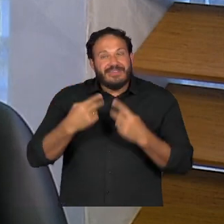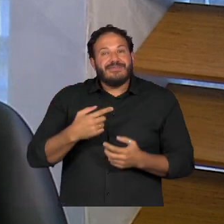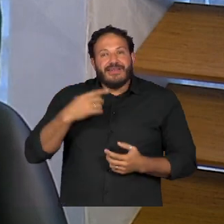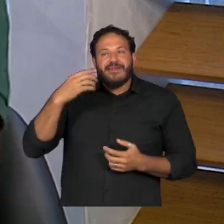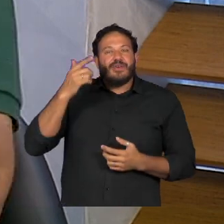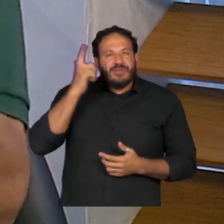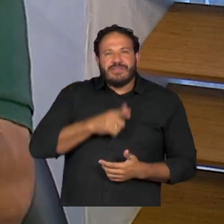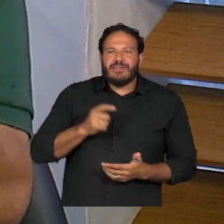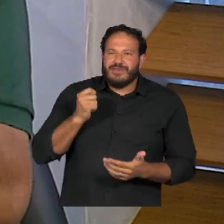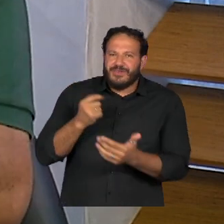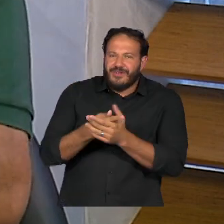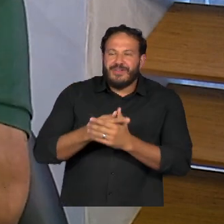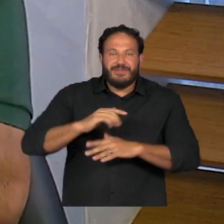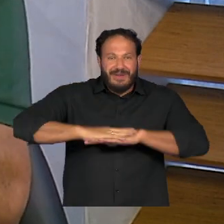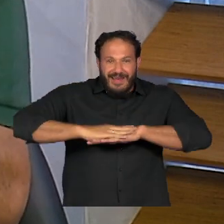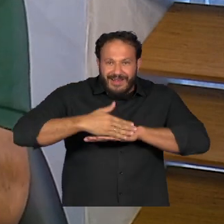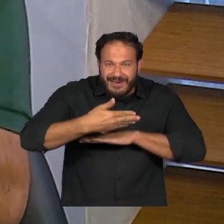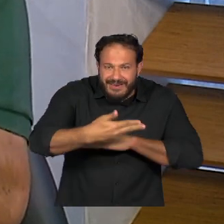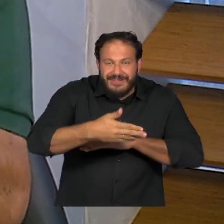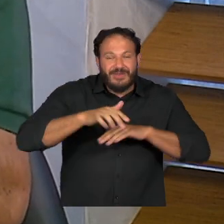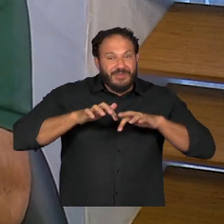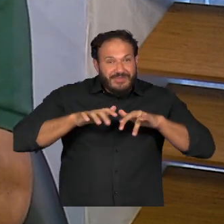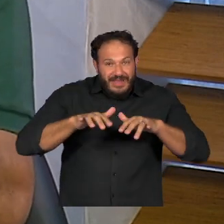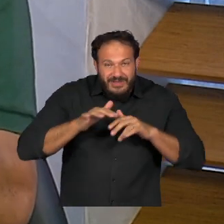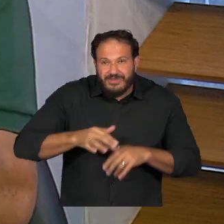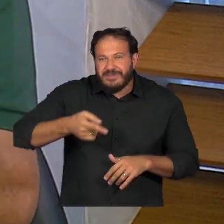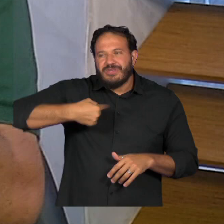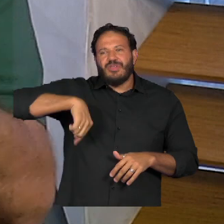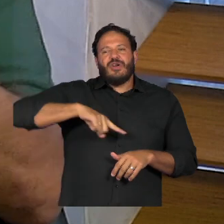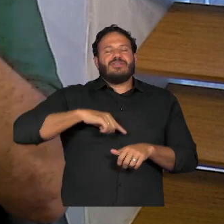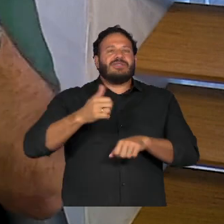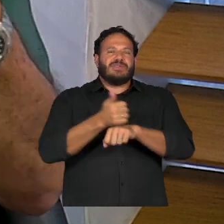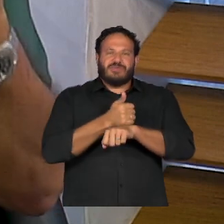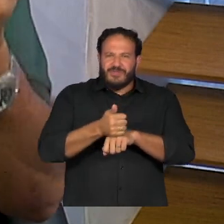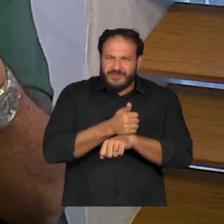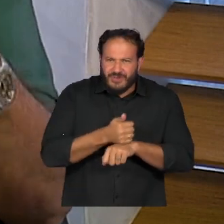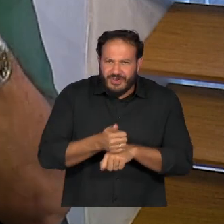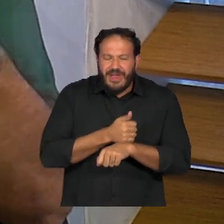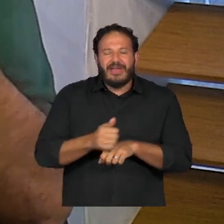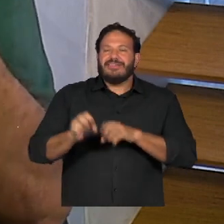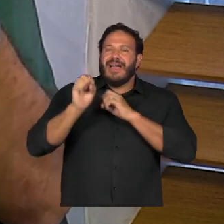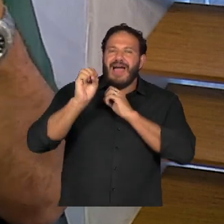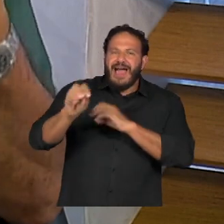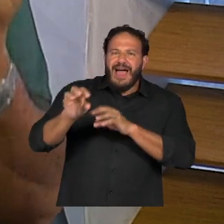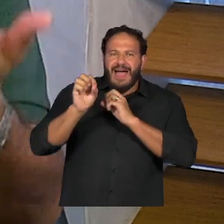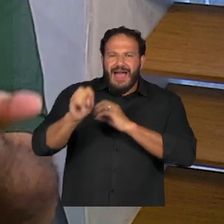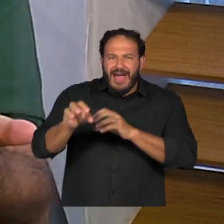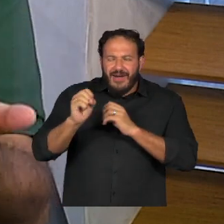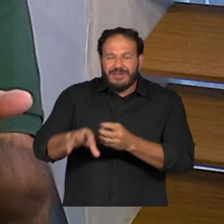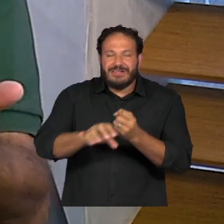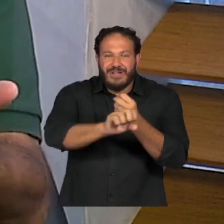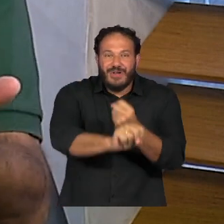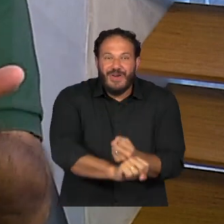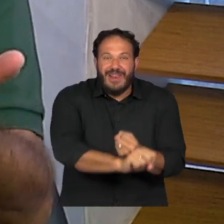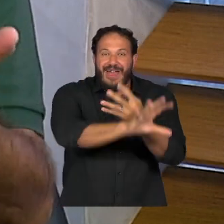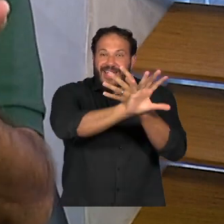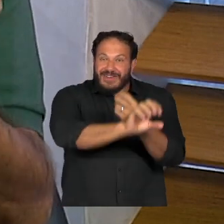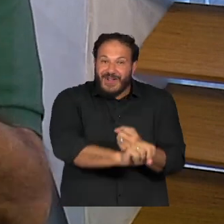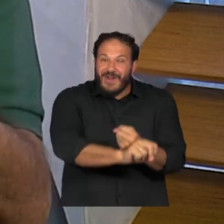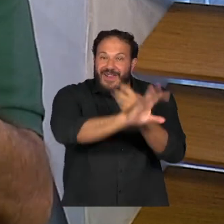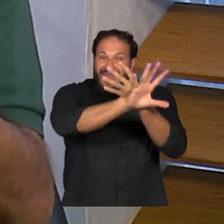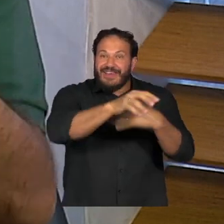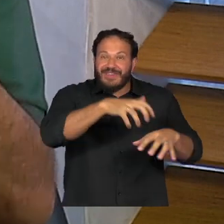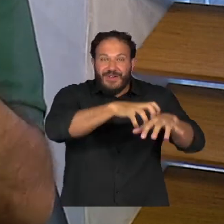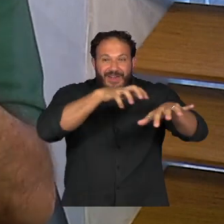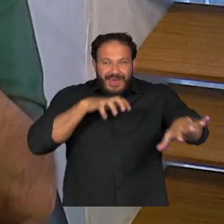computador e aí os nossos profissionais davam as suas aulas de de forma remota e